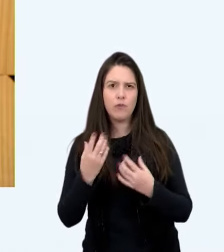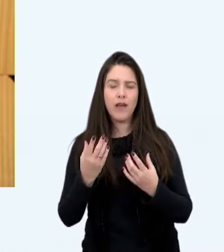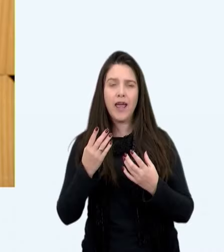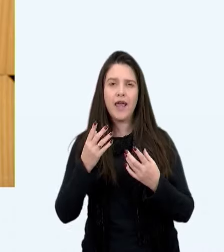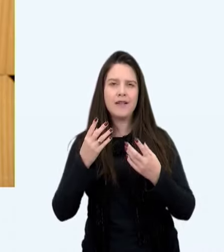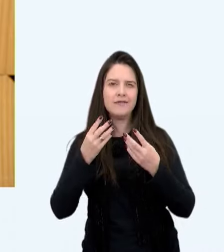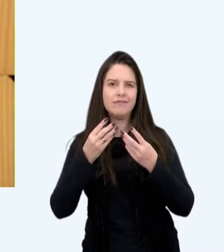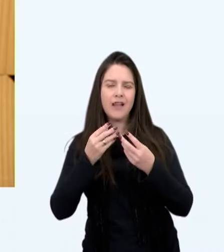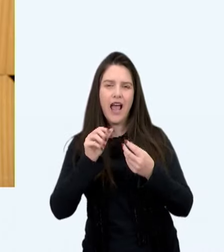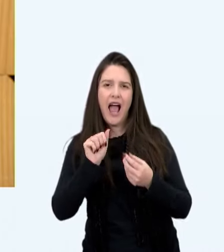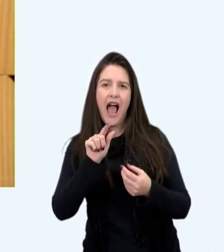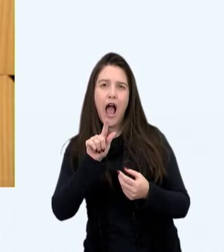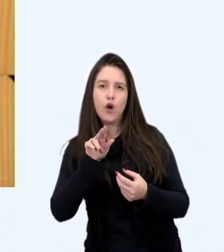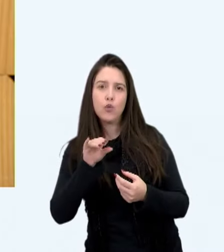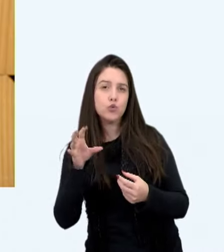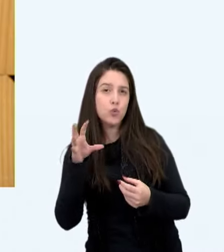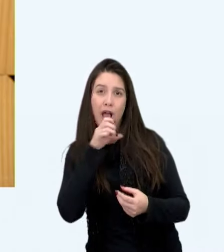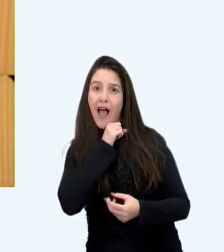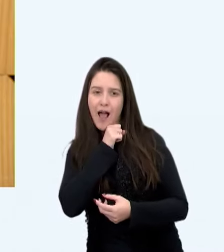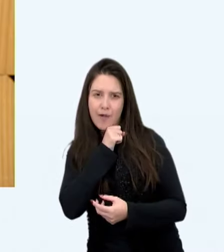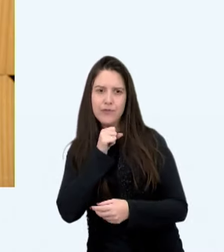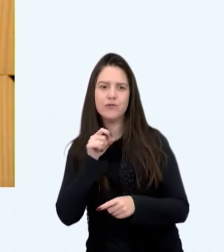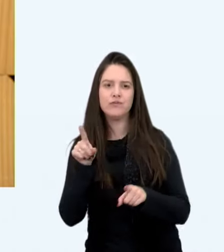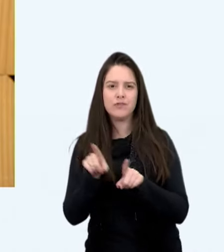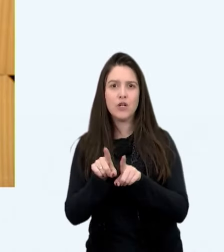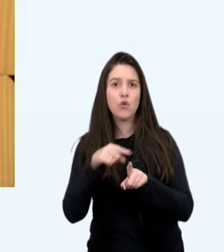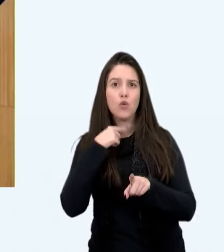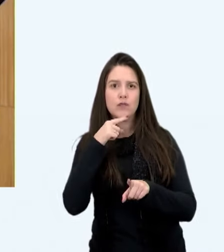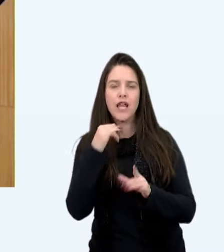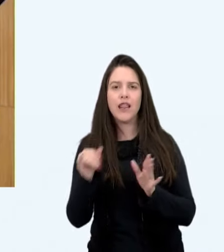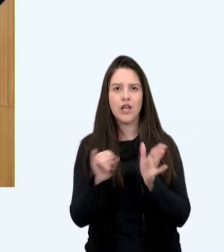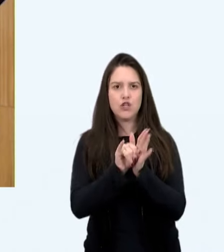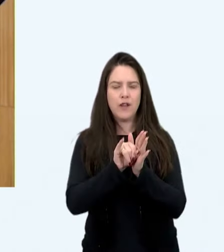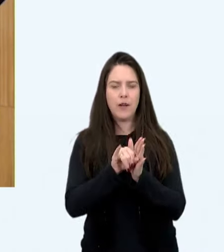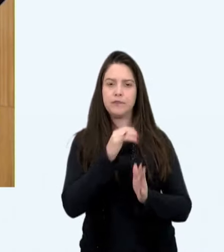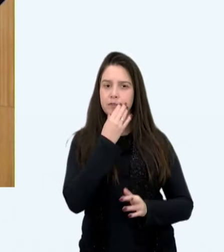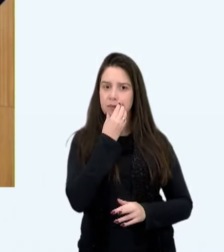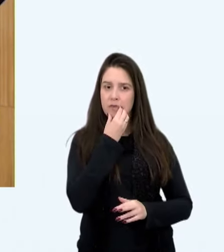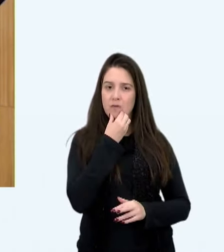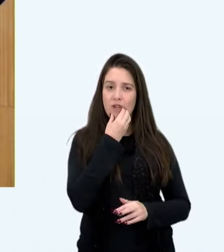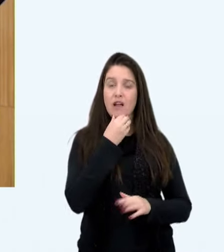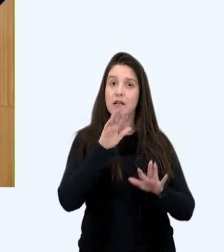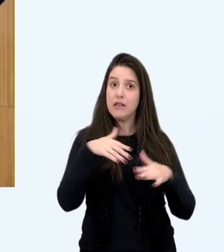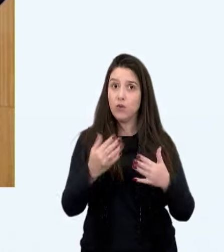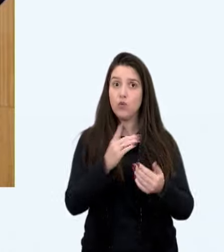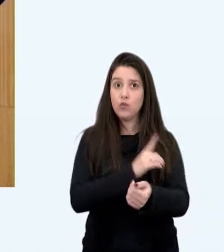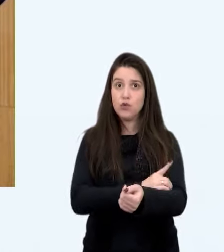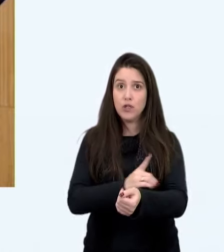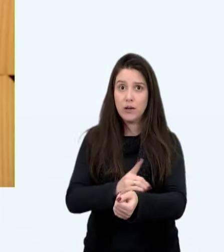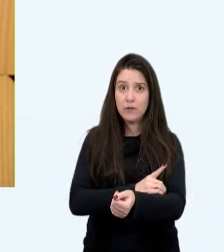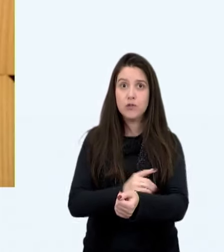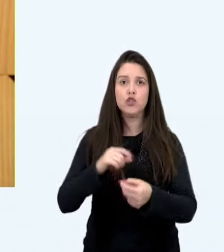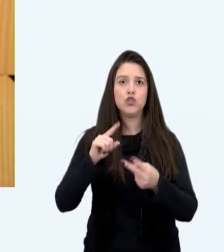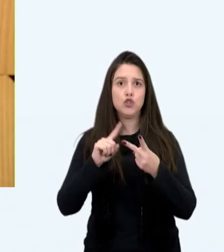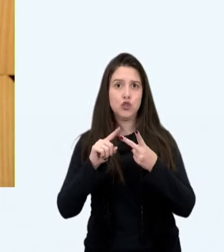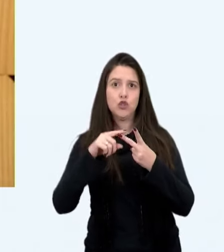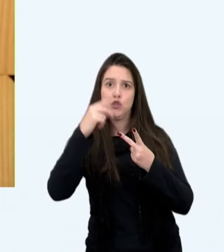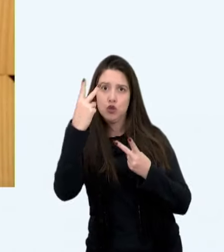agudos, né, mais rápidos de serem identificados. No caso do diabetes tipo